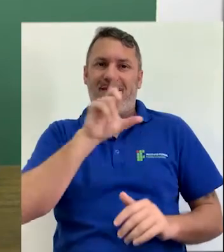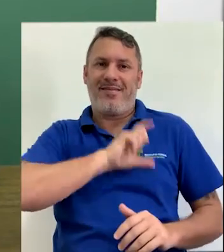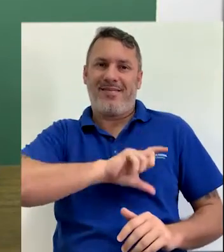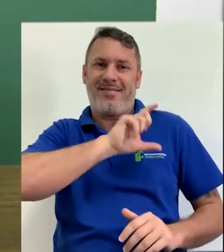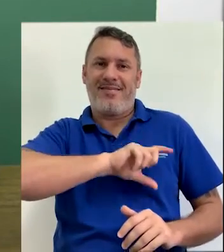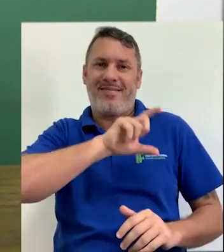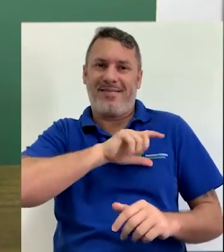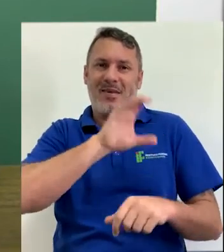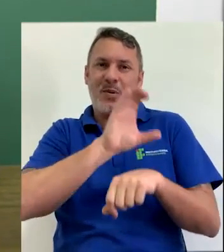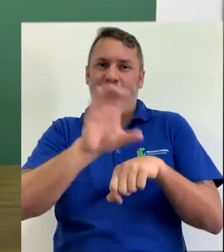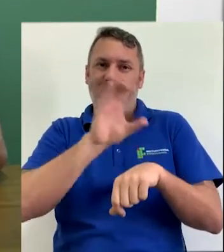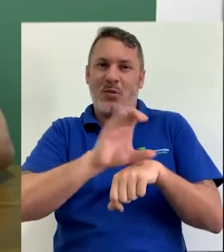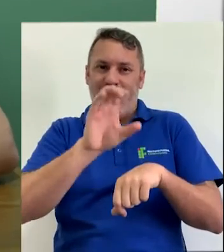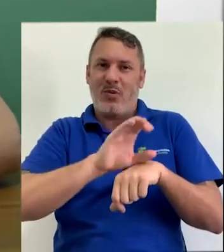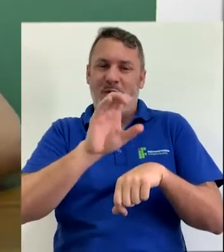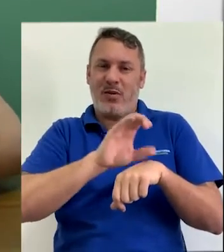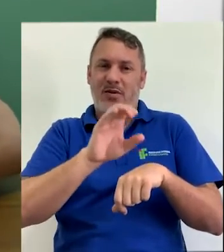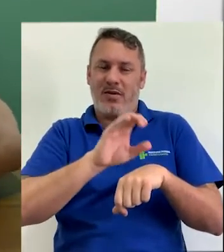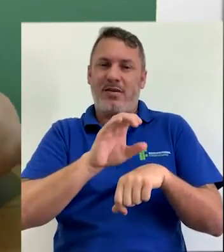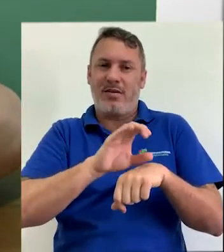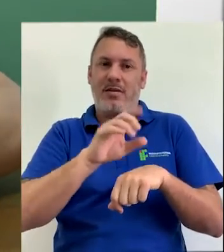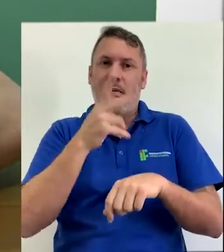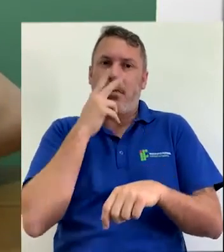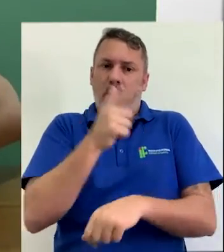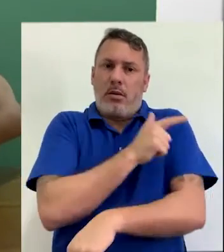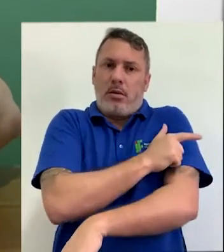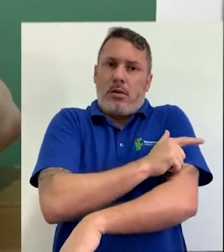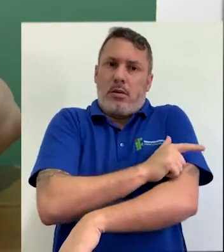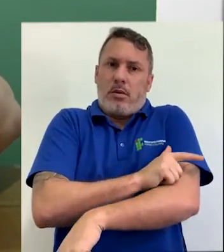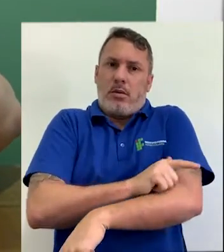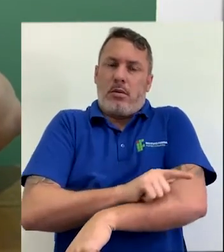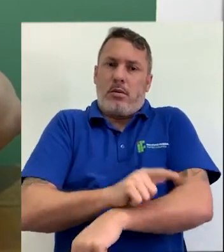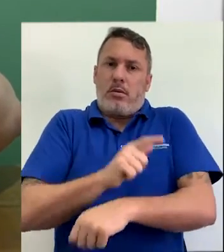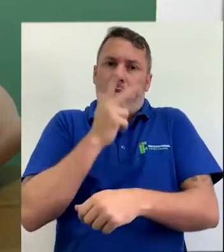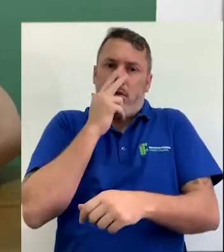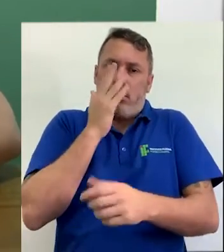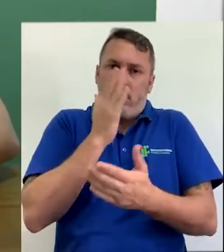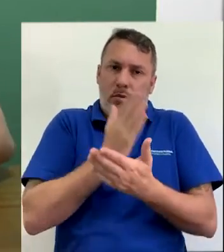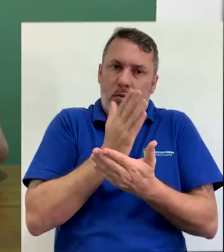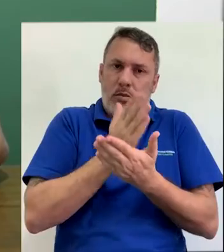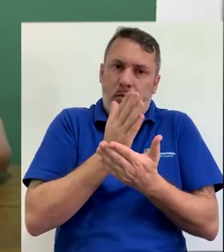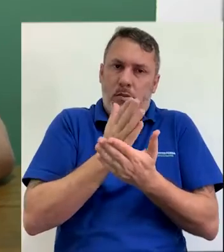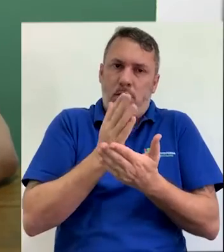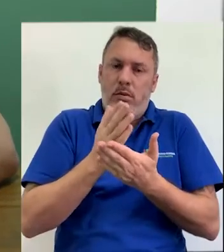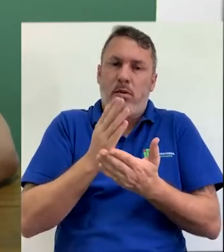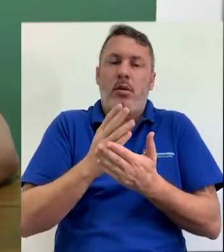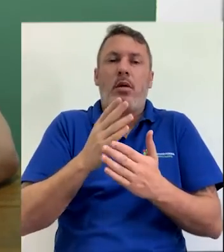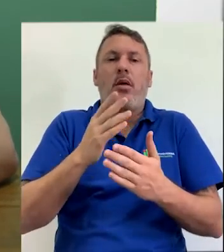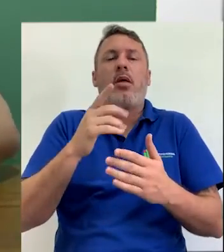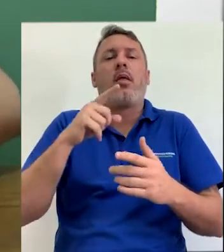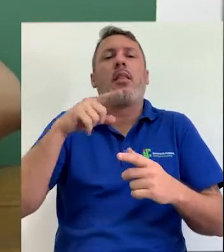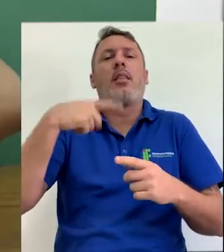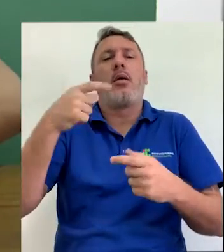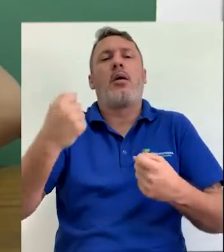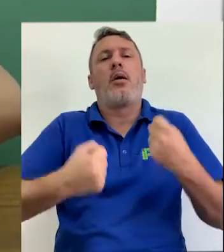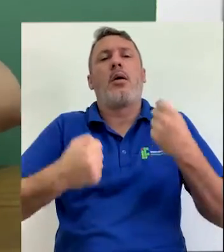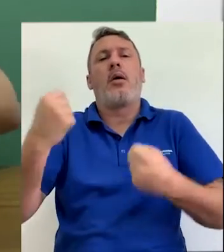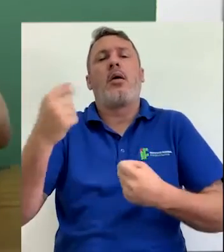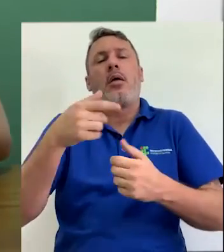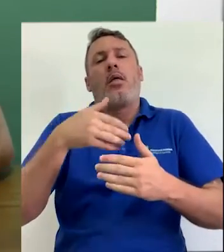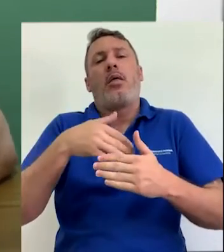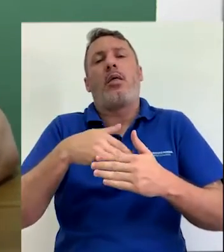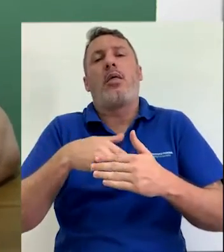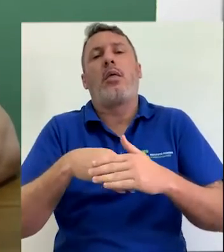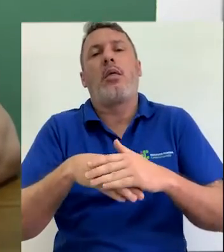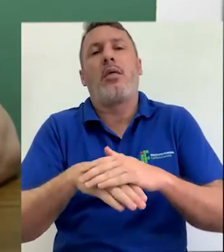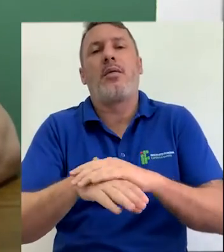disciplinado. Depois de um tempo dirigindo, fica espontâneo. Eu passo a tomar